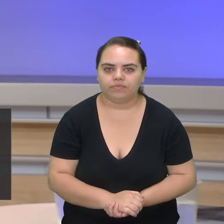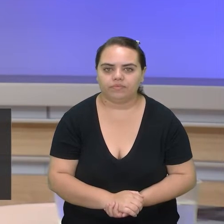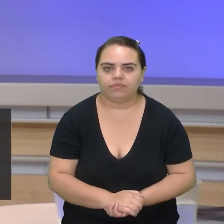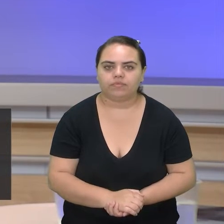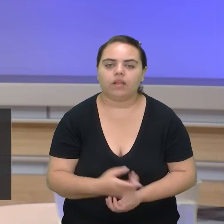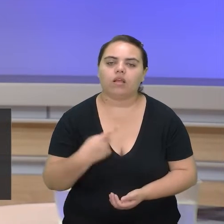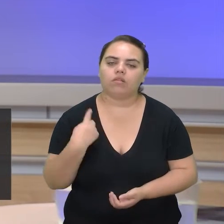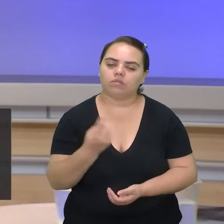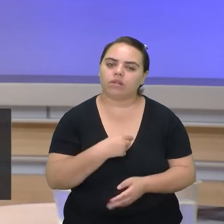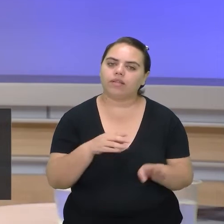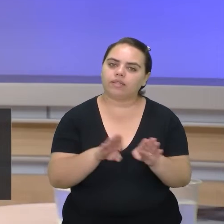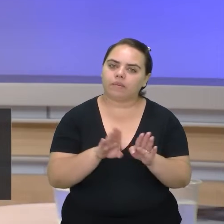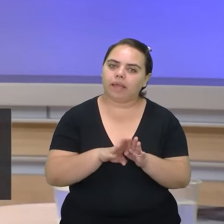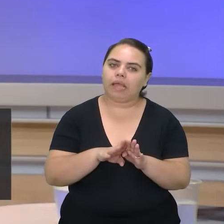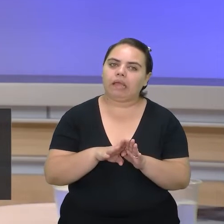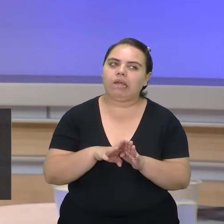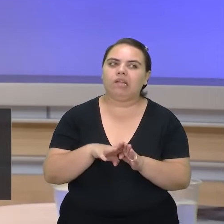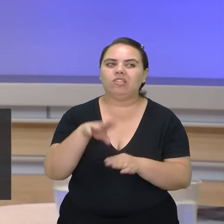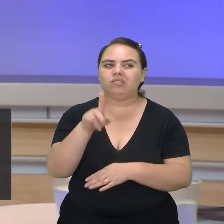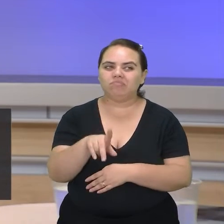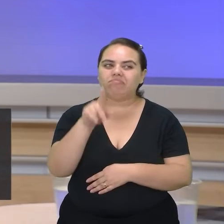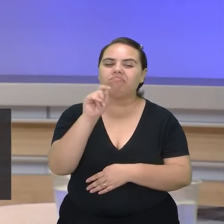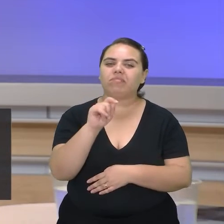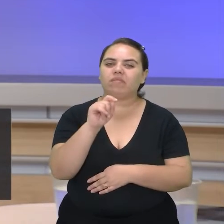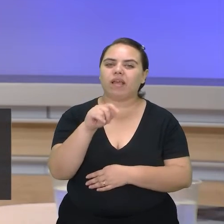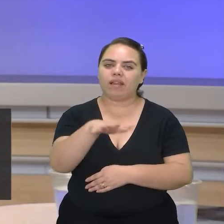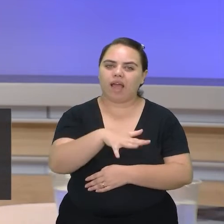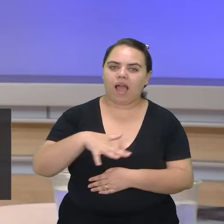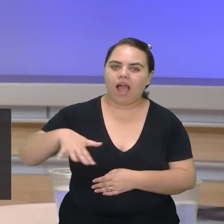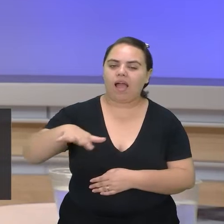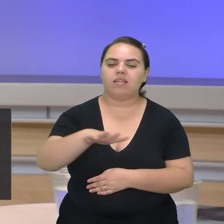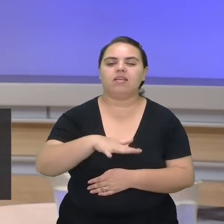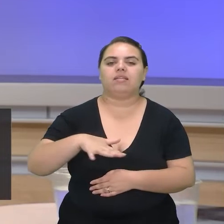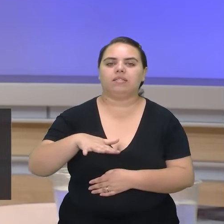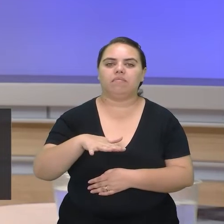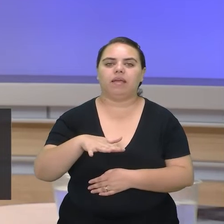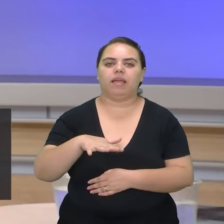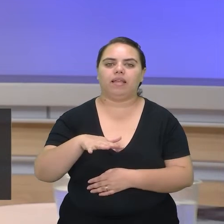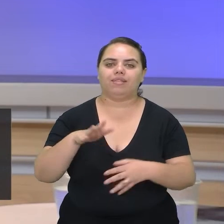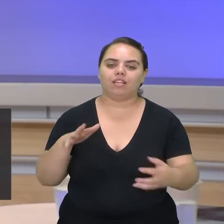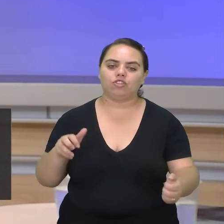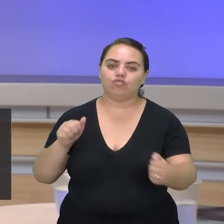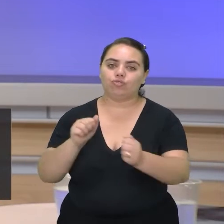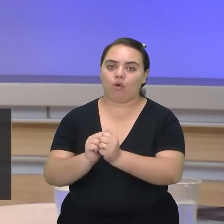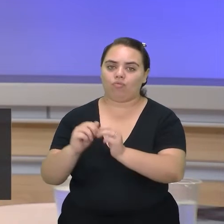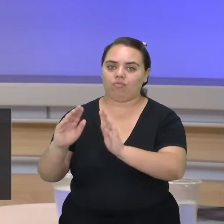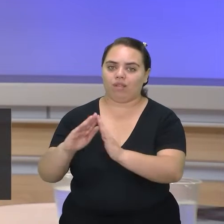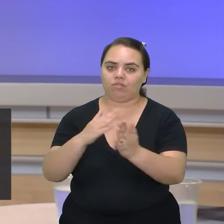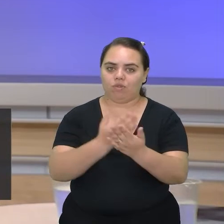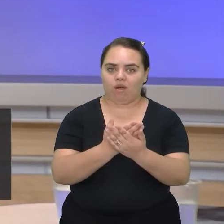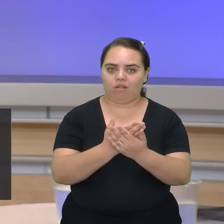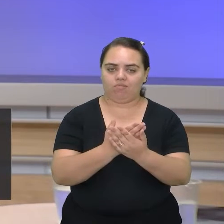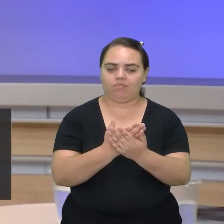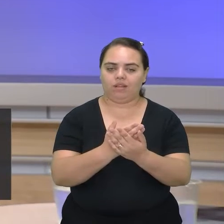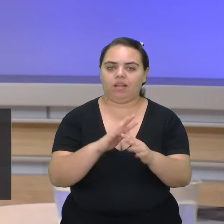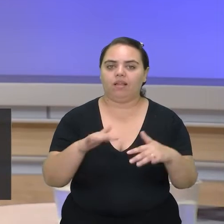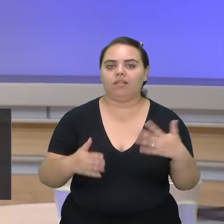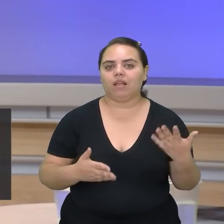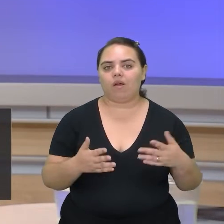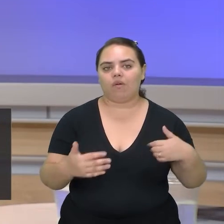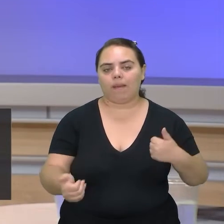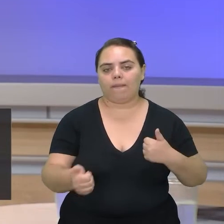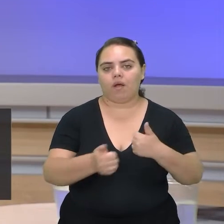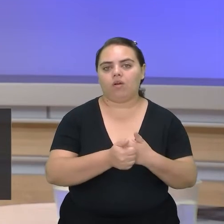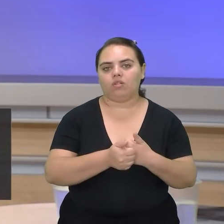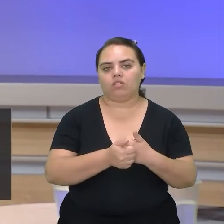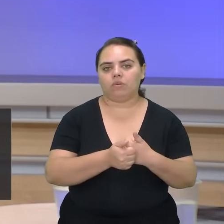A gente também prefere, né, dá preferência para áreas que sejam integradas à escola, né? Então, áreas próximas